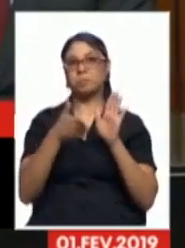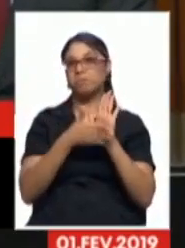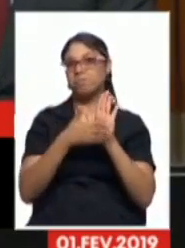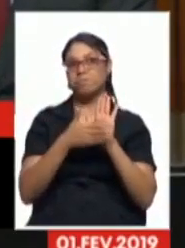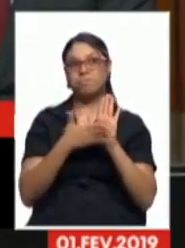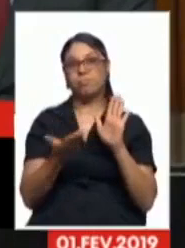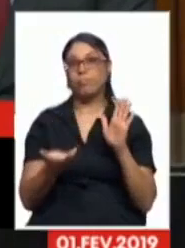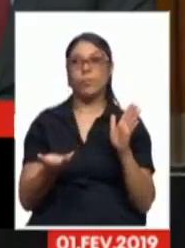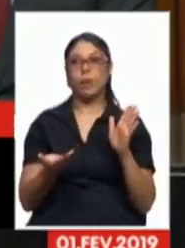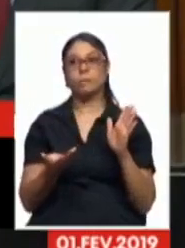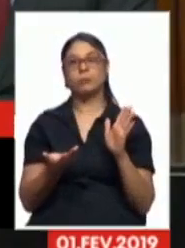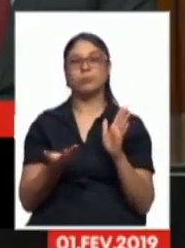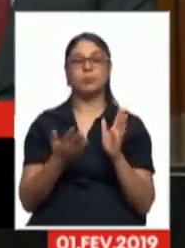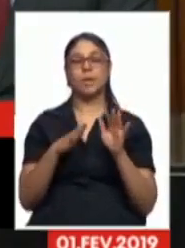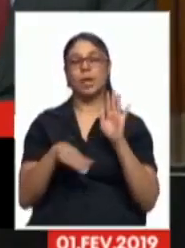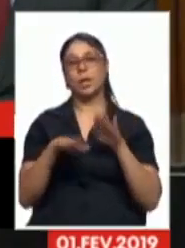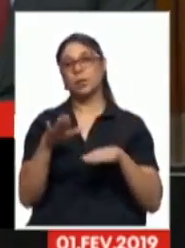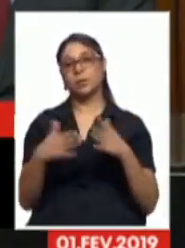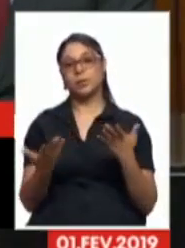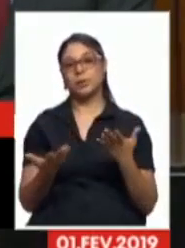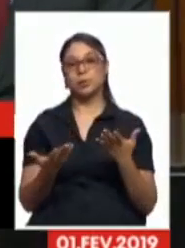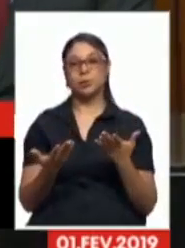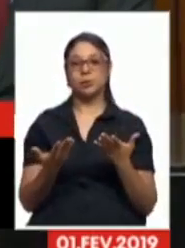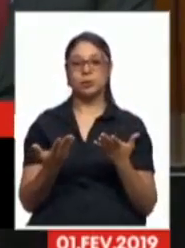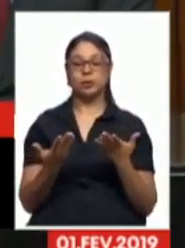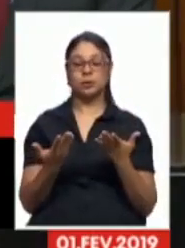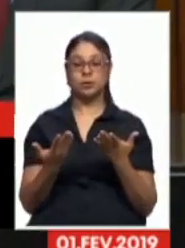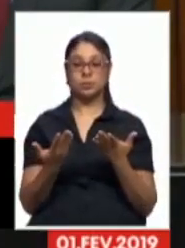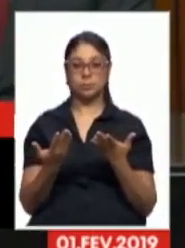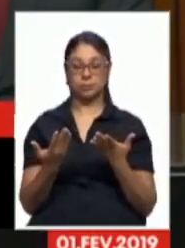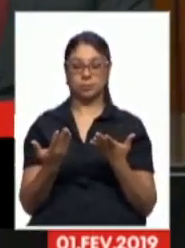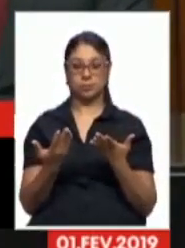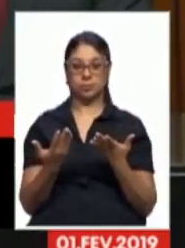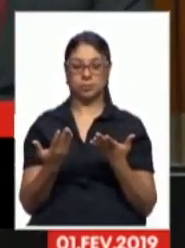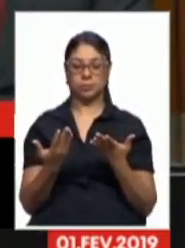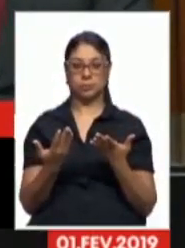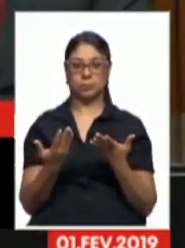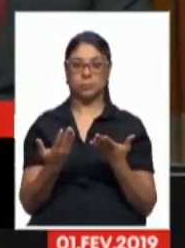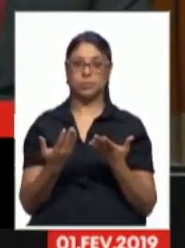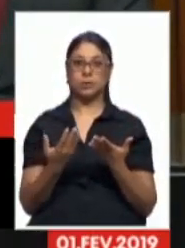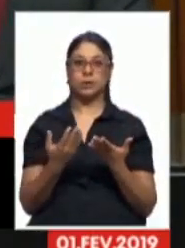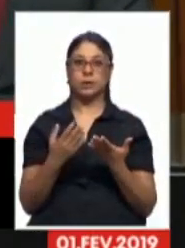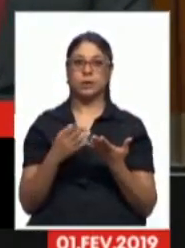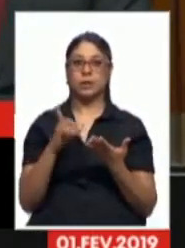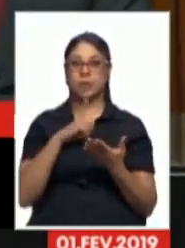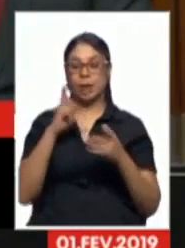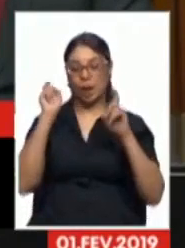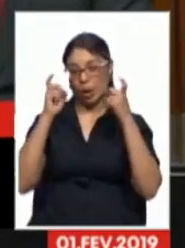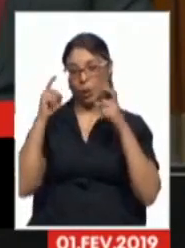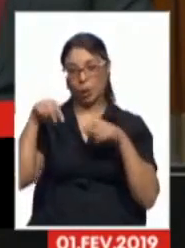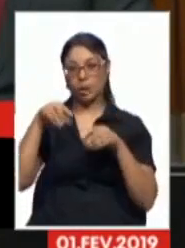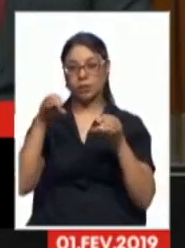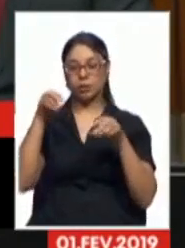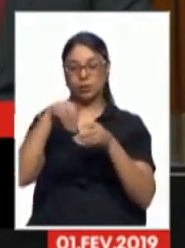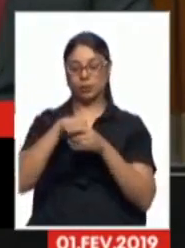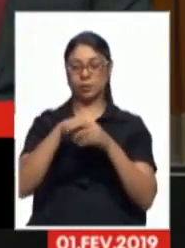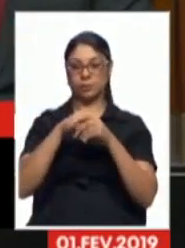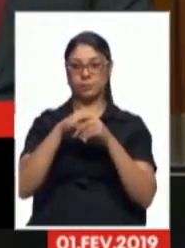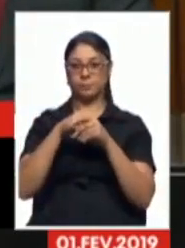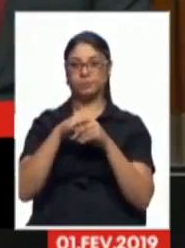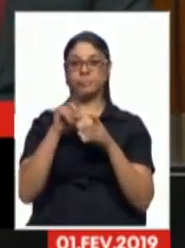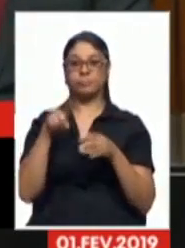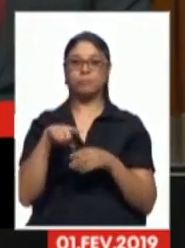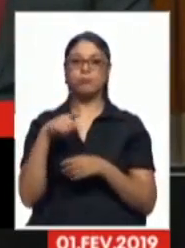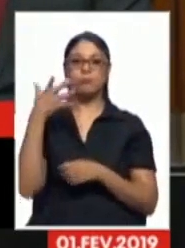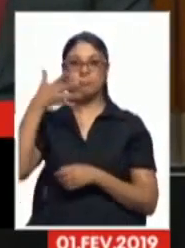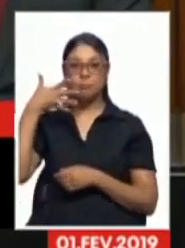costumam muitas vezes trancar as reuniões aqui do plenário. Então, na verdade, o discurso dele foi um discurso